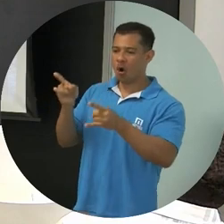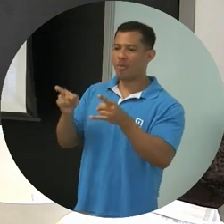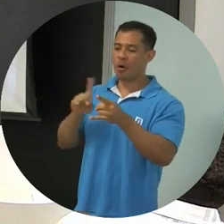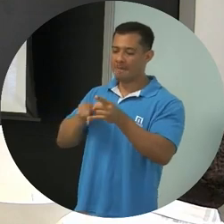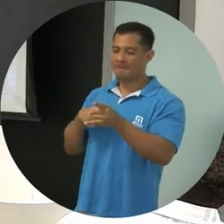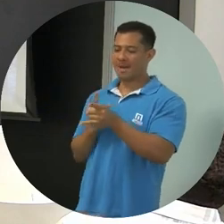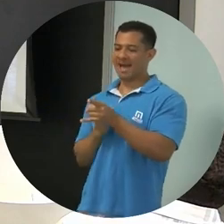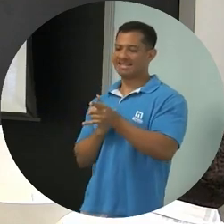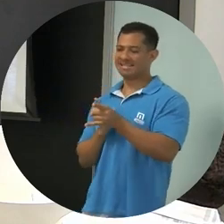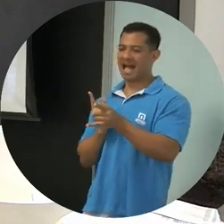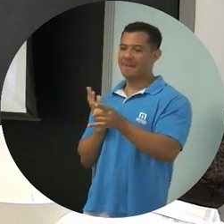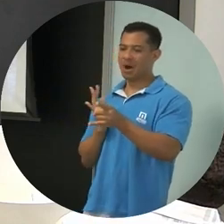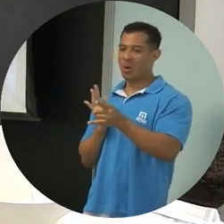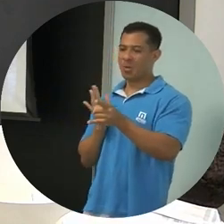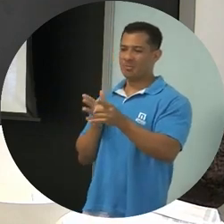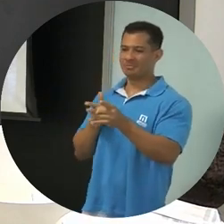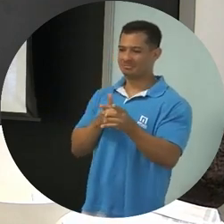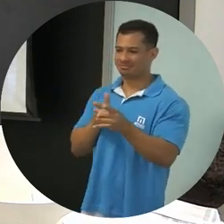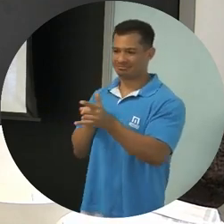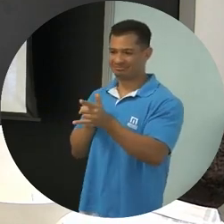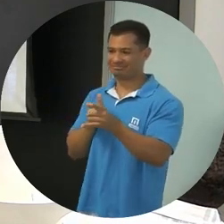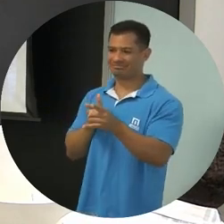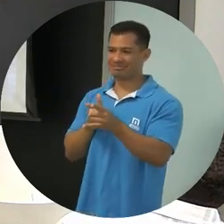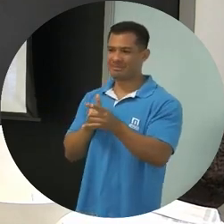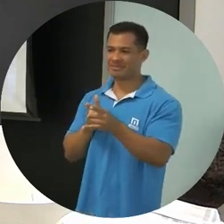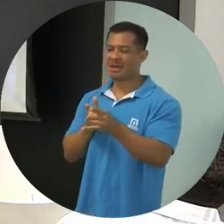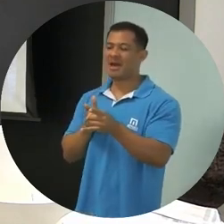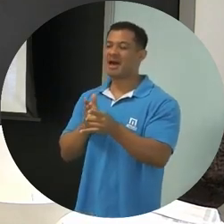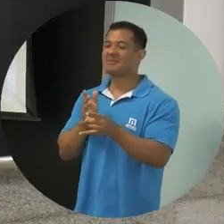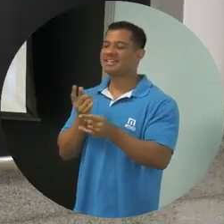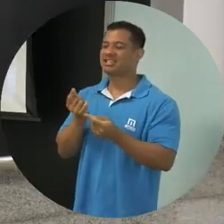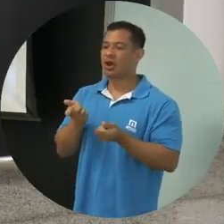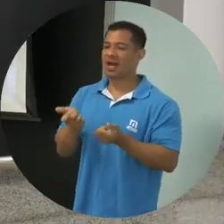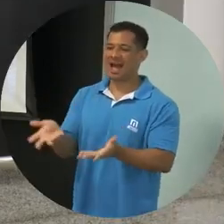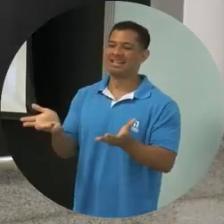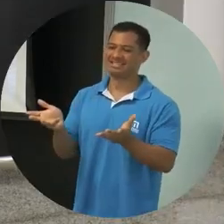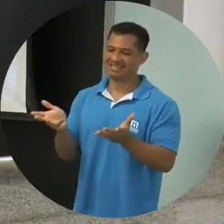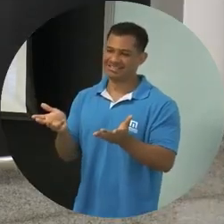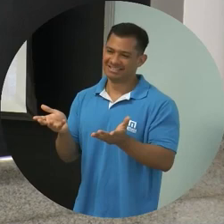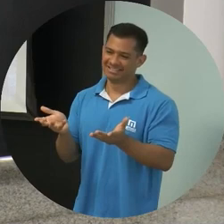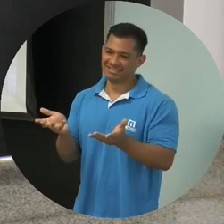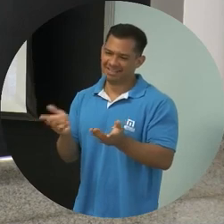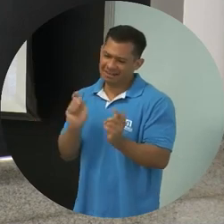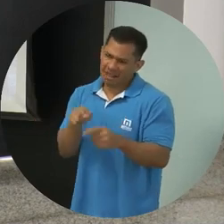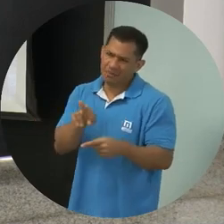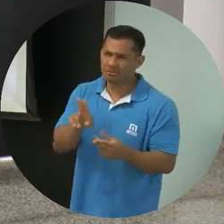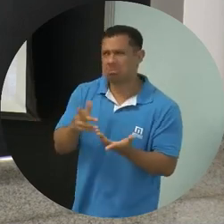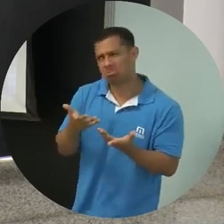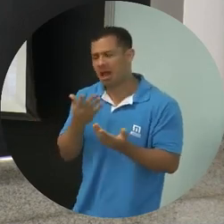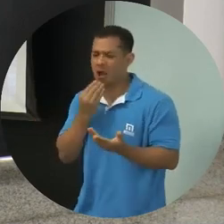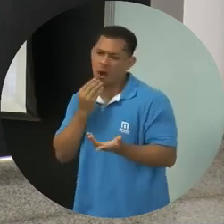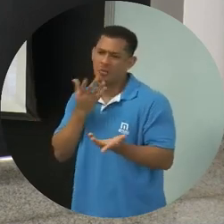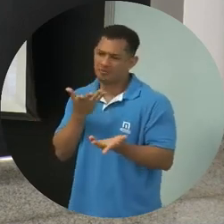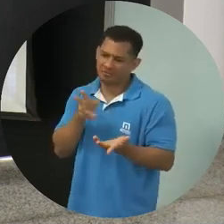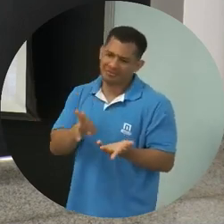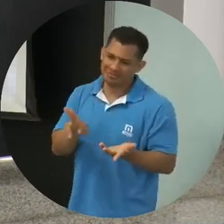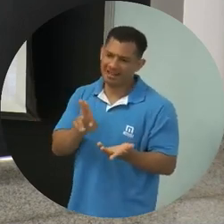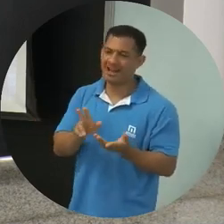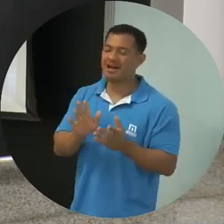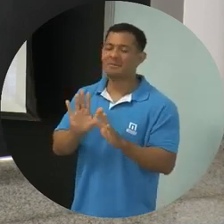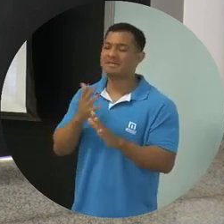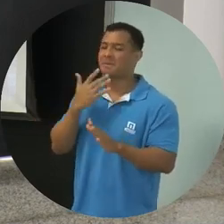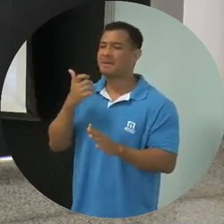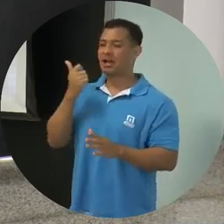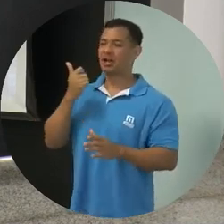usar? Dá para usar, mas financeiramente vai ficar muito mais caro. Você tem a opção de fazer um trabalho manual,